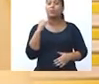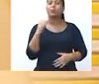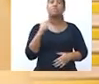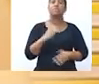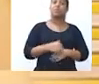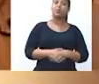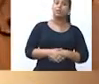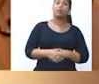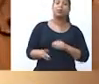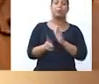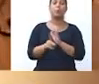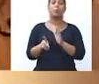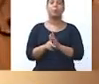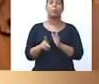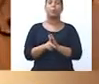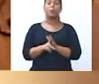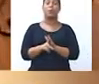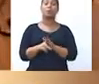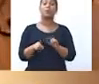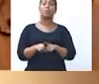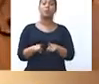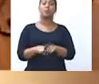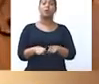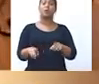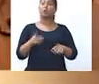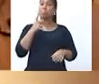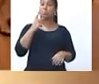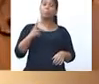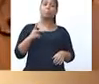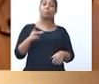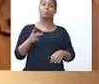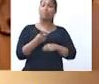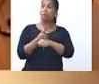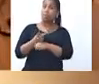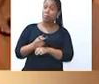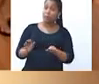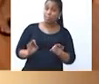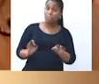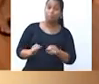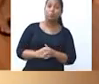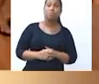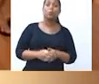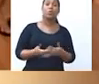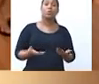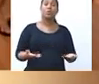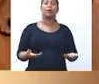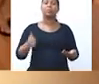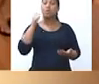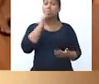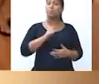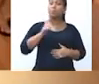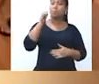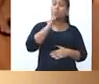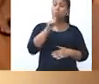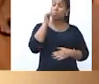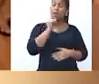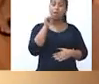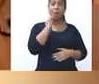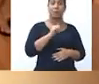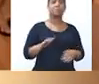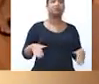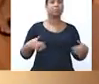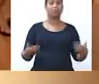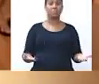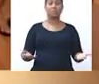lar. Cursos de licenciatura quase não tem procura tanto. 71% são mulheres, segundo o censo. Então você